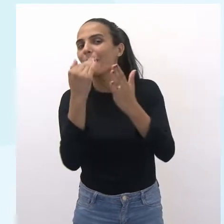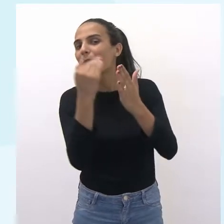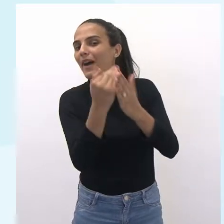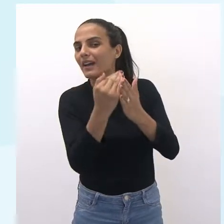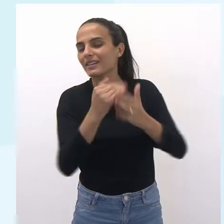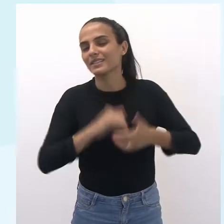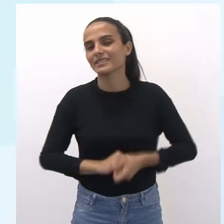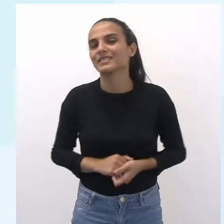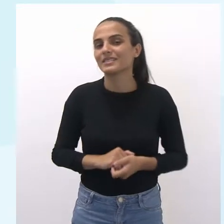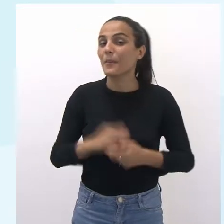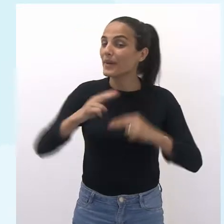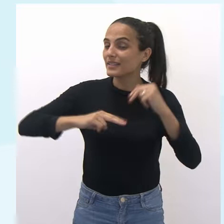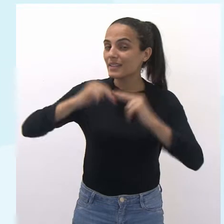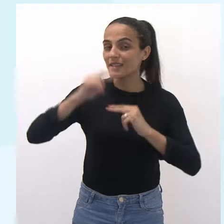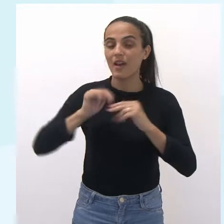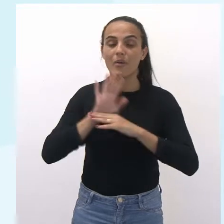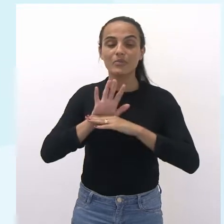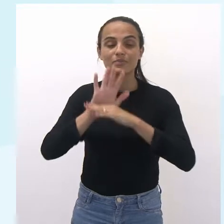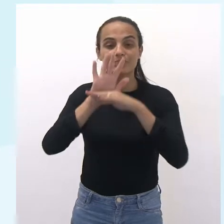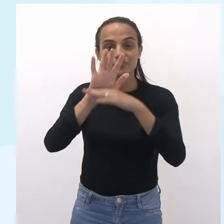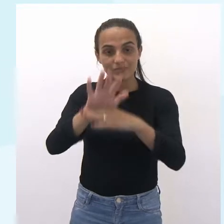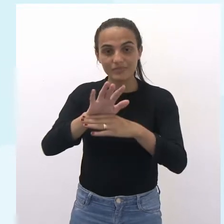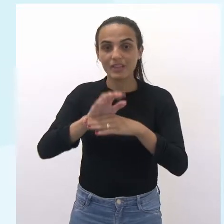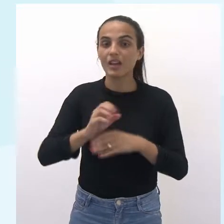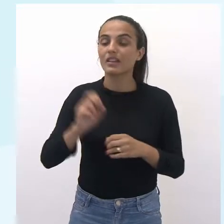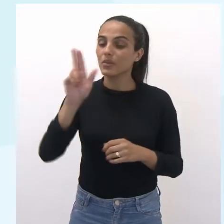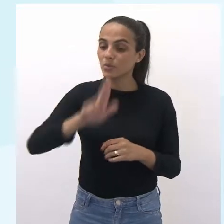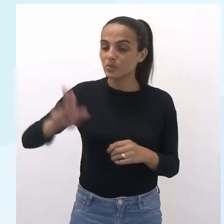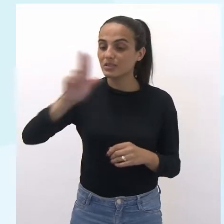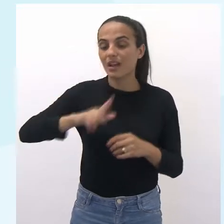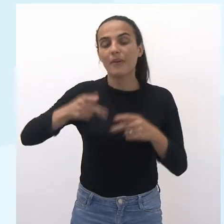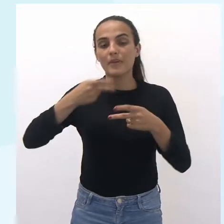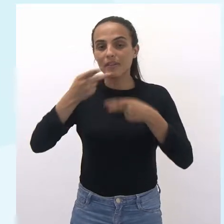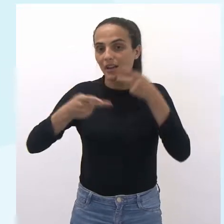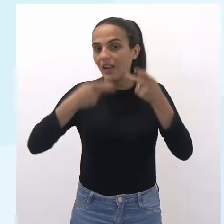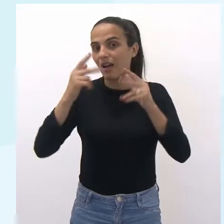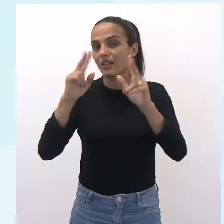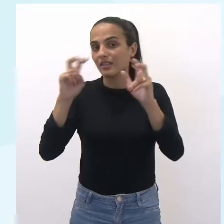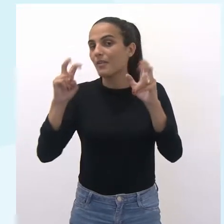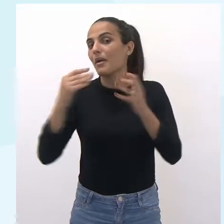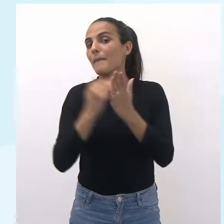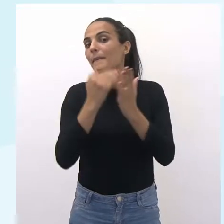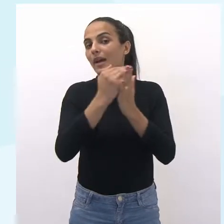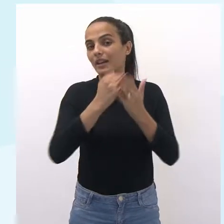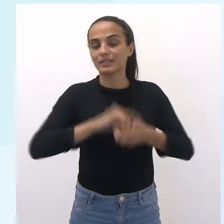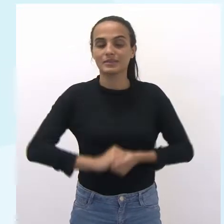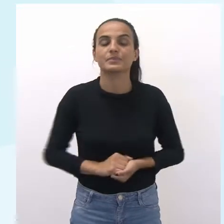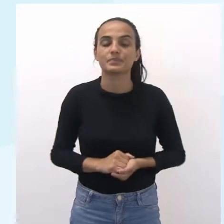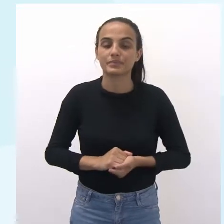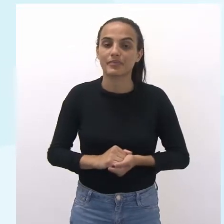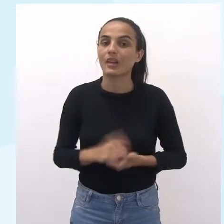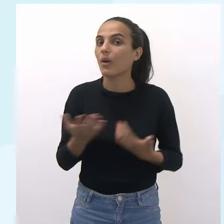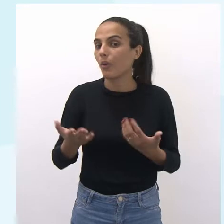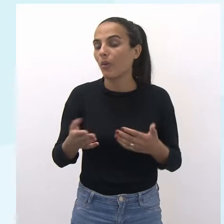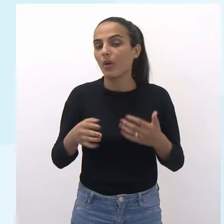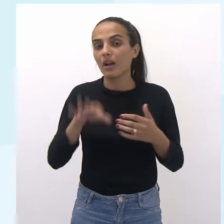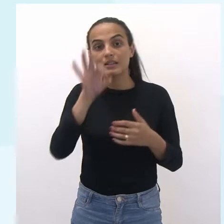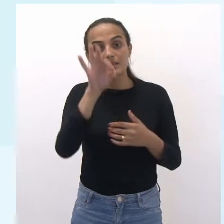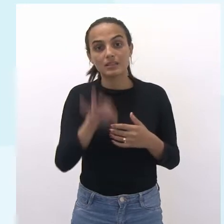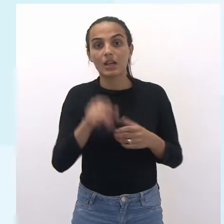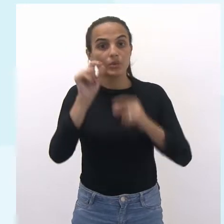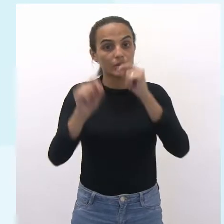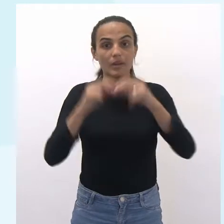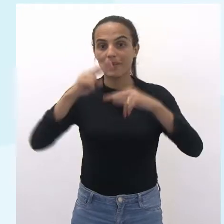que recursos que ele pode usar para falar mais sobre aquele assunto. Talvez não, né? Com certeza, no material